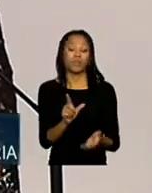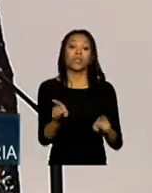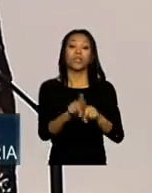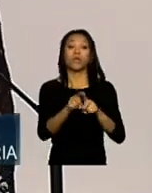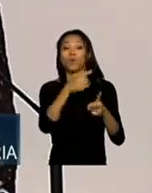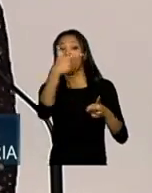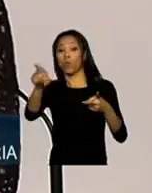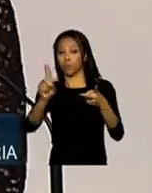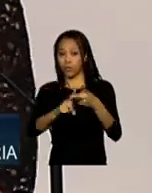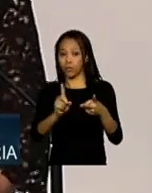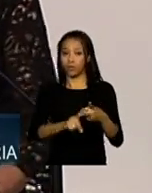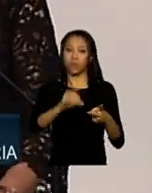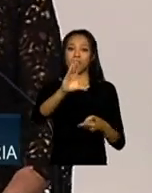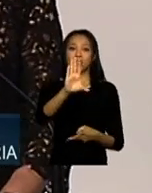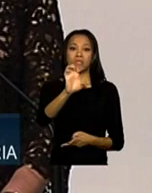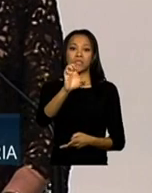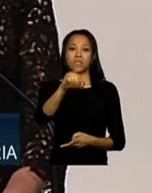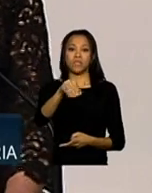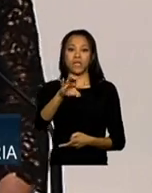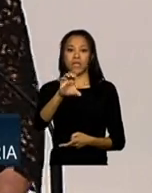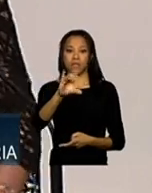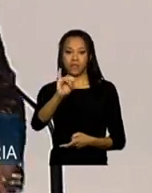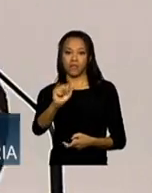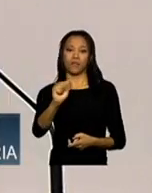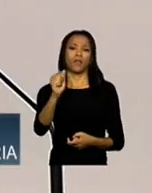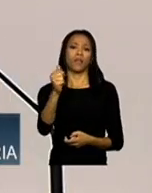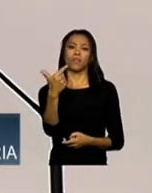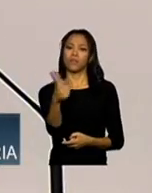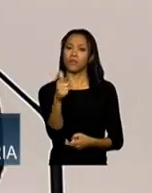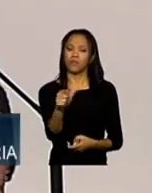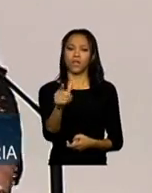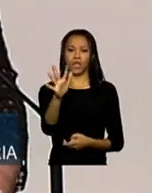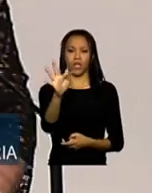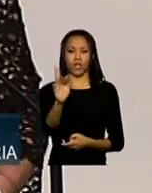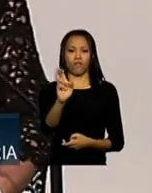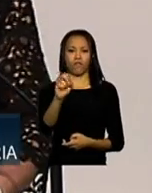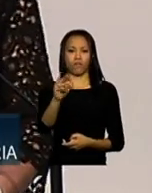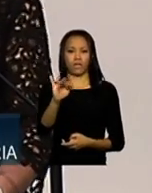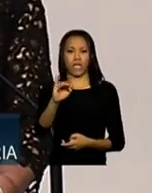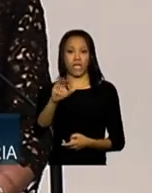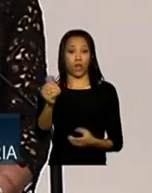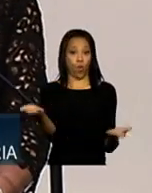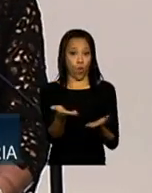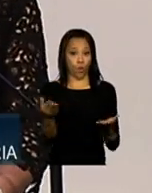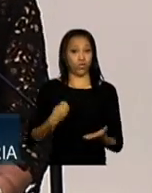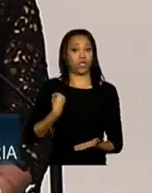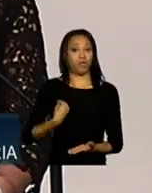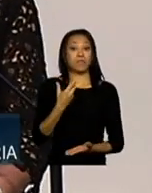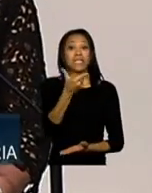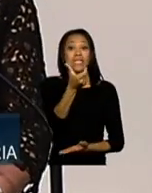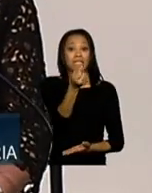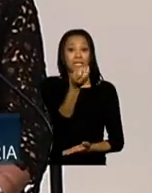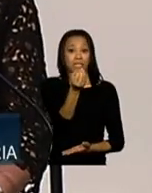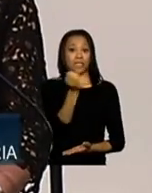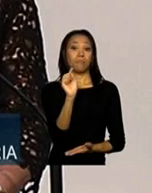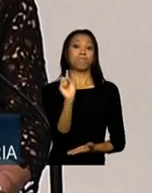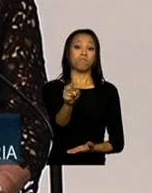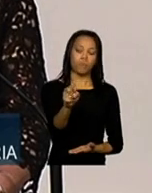Sem Fronteiras, nós hoje estamos com 60 mil jovens estudantes